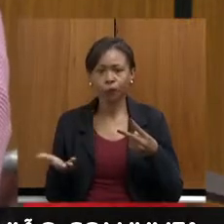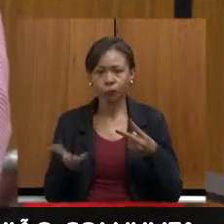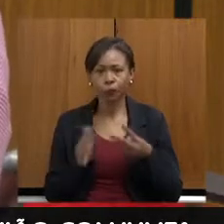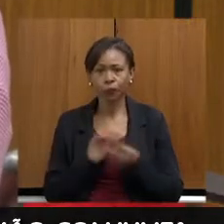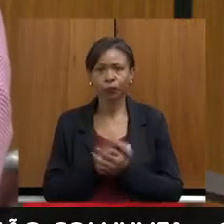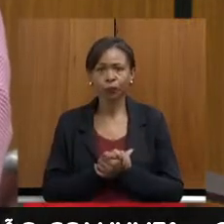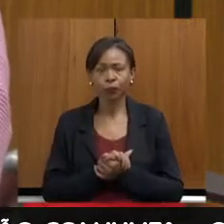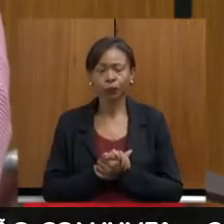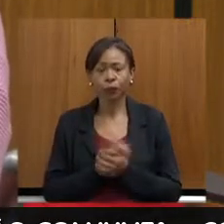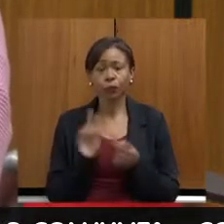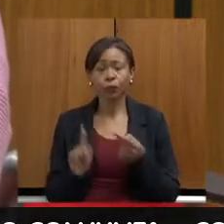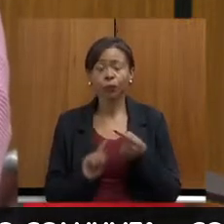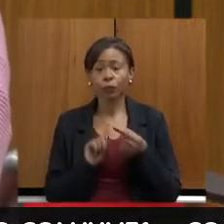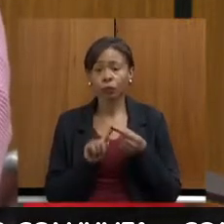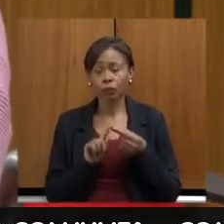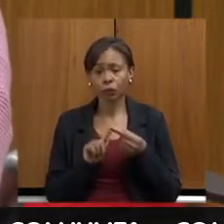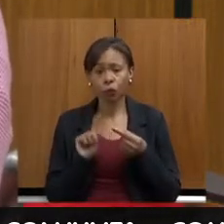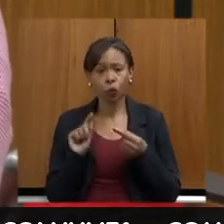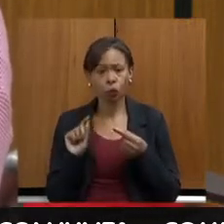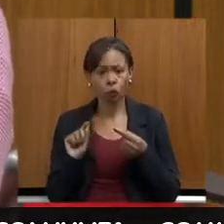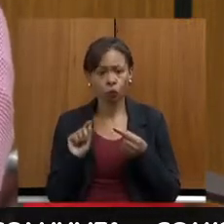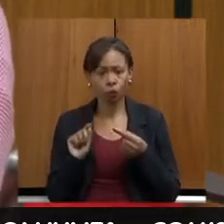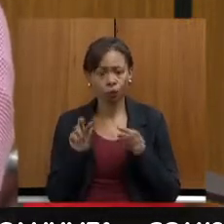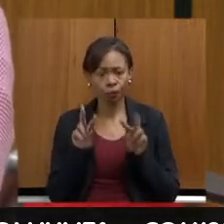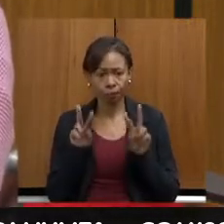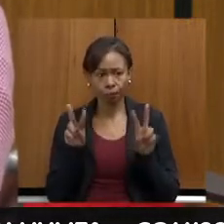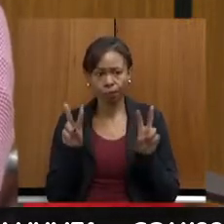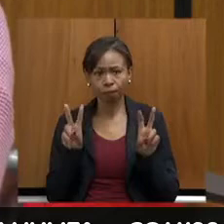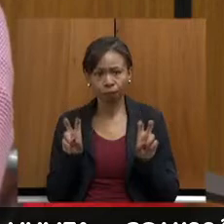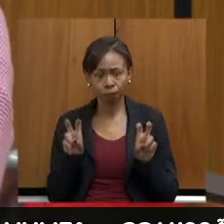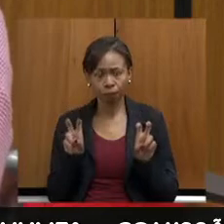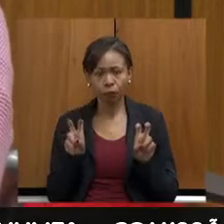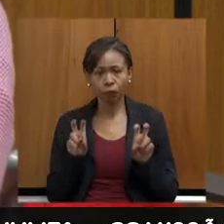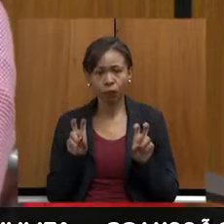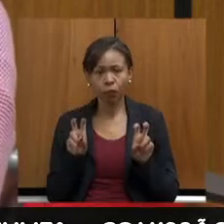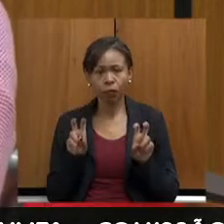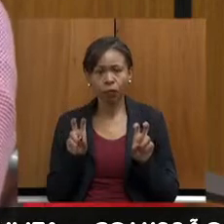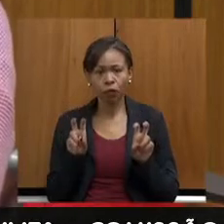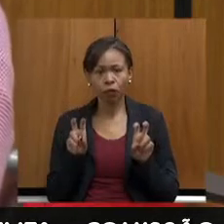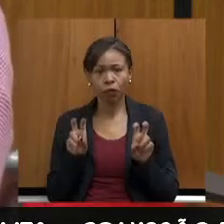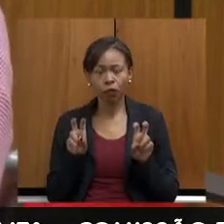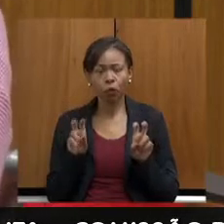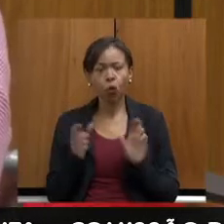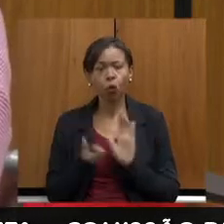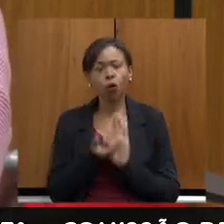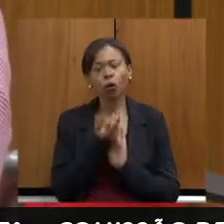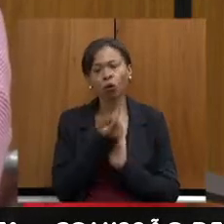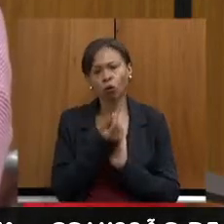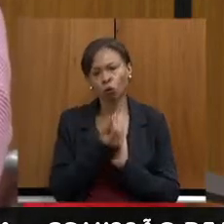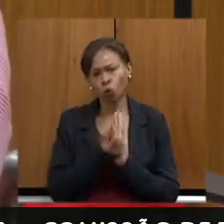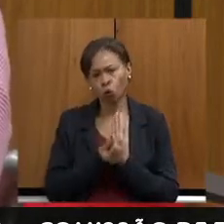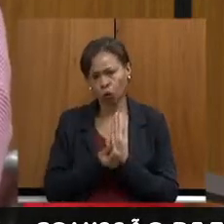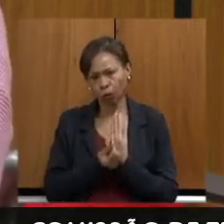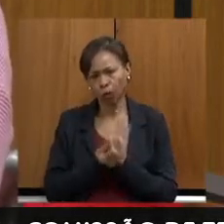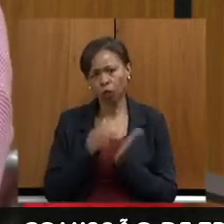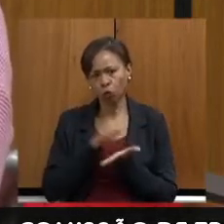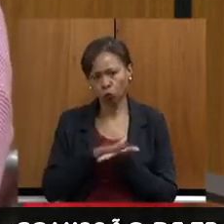O primeiro é desrespeito à execução do orçamento da